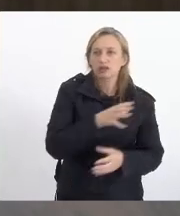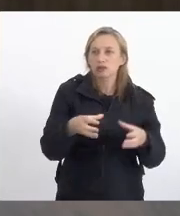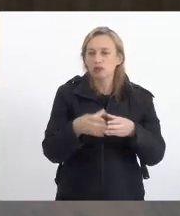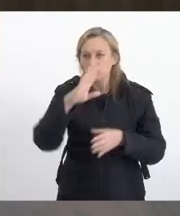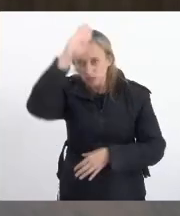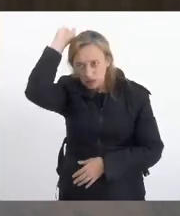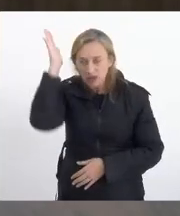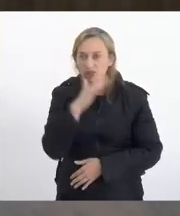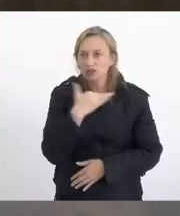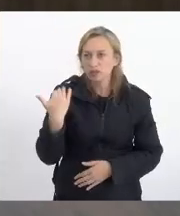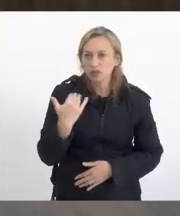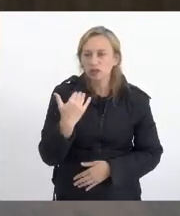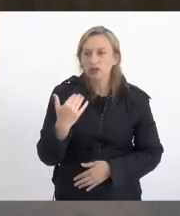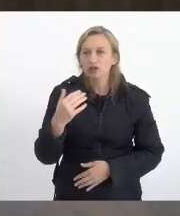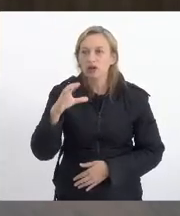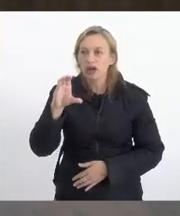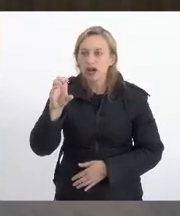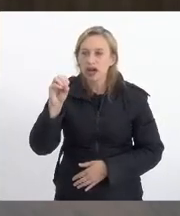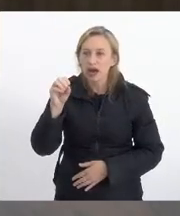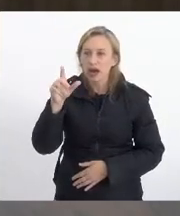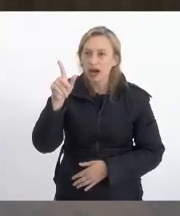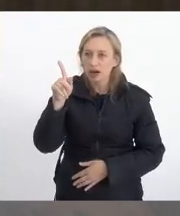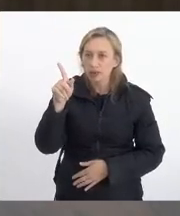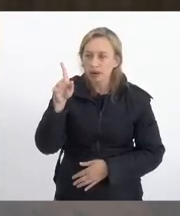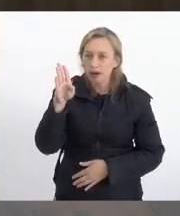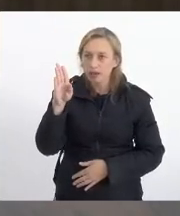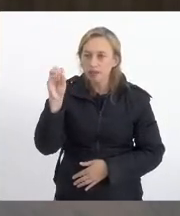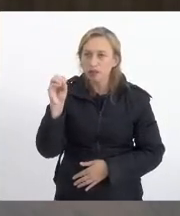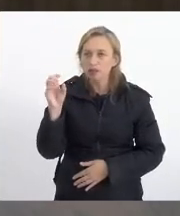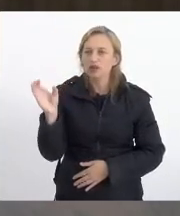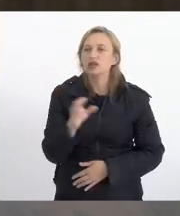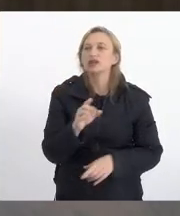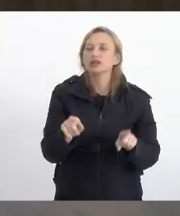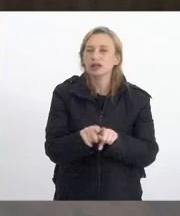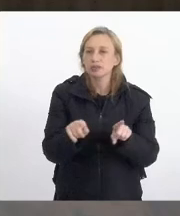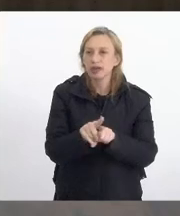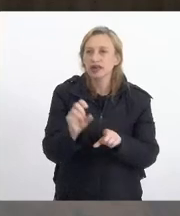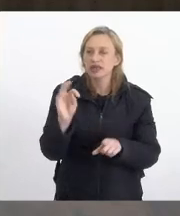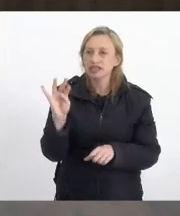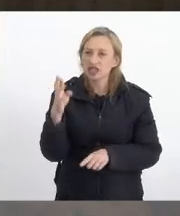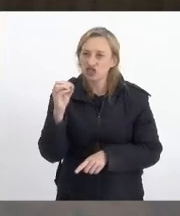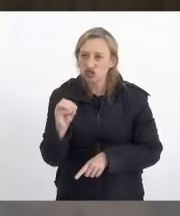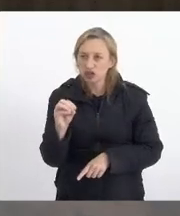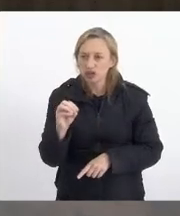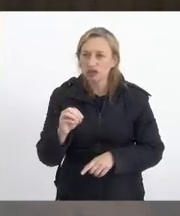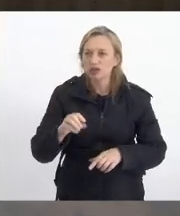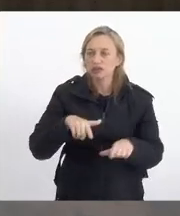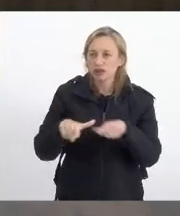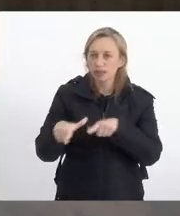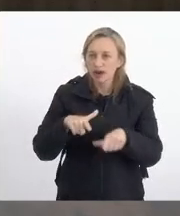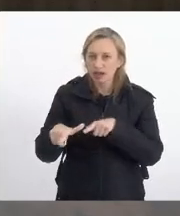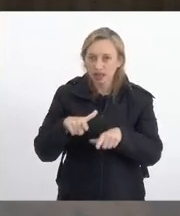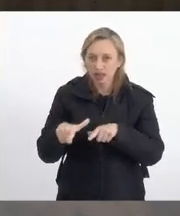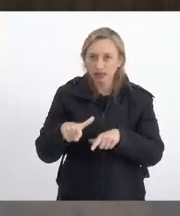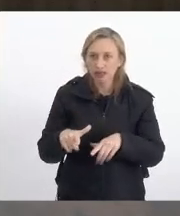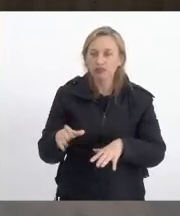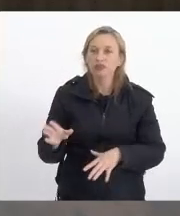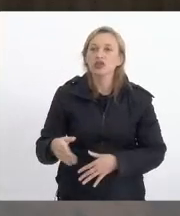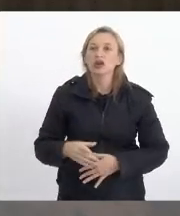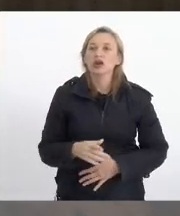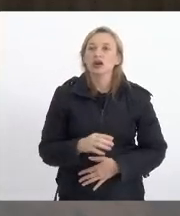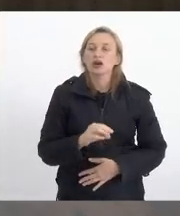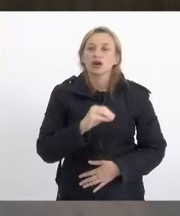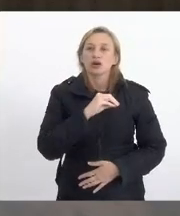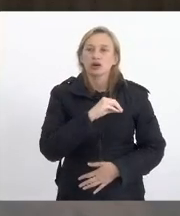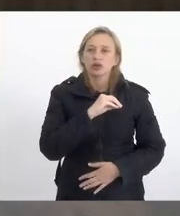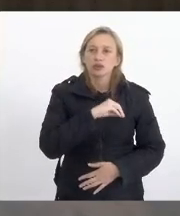são soldados, cabos e sargentos. Infelizmente, estão na ativa. Ao passar para uma pensão,